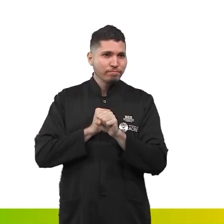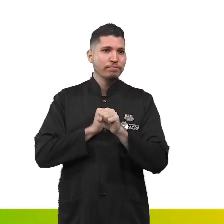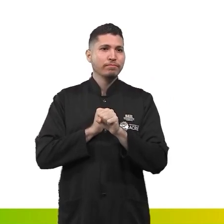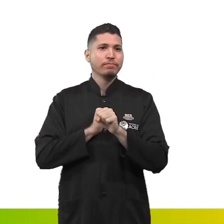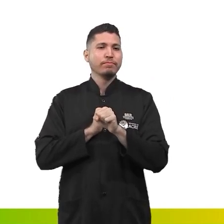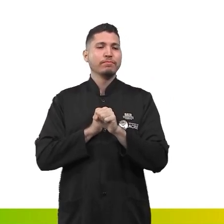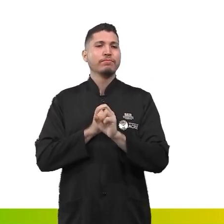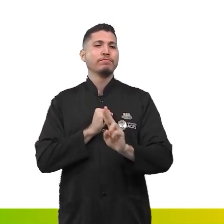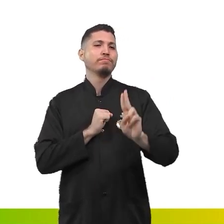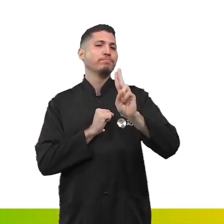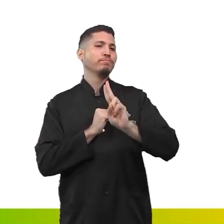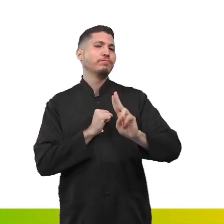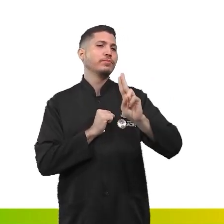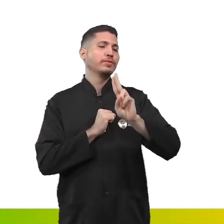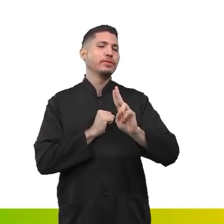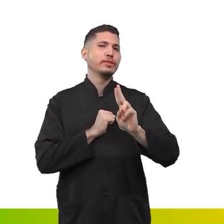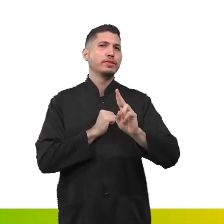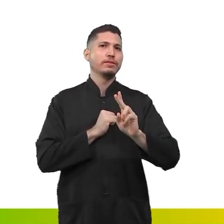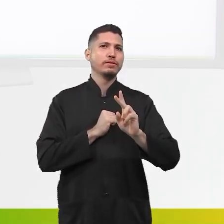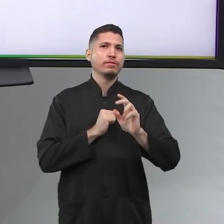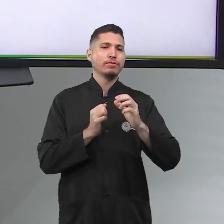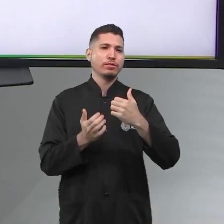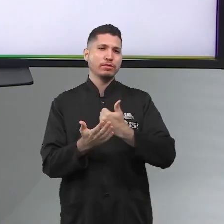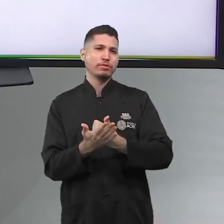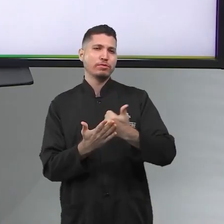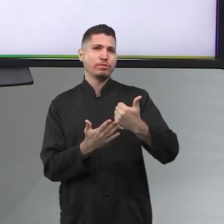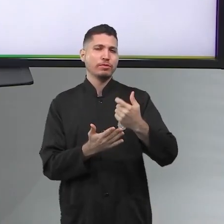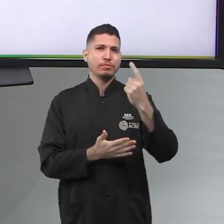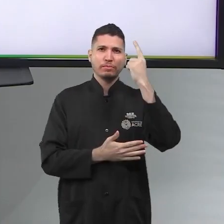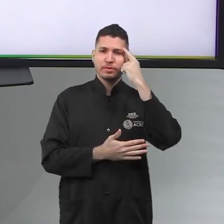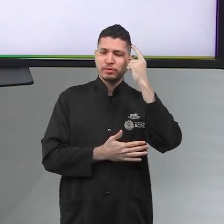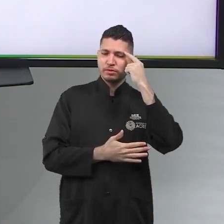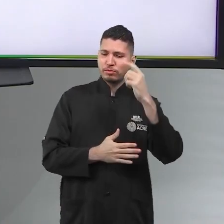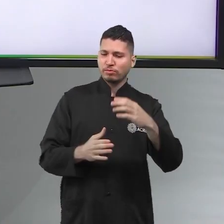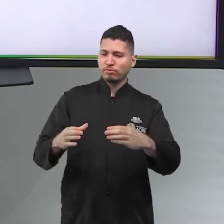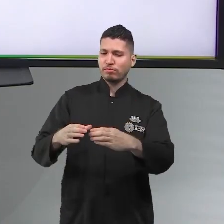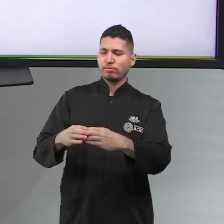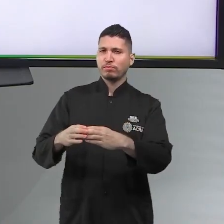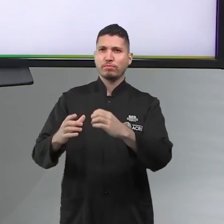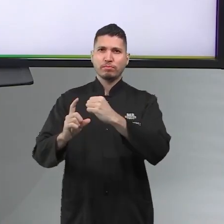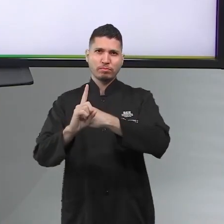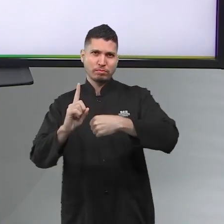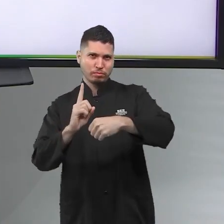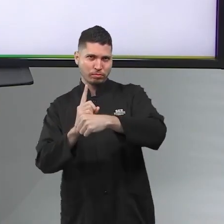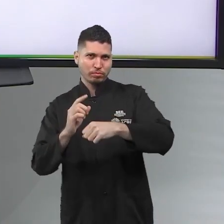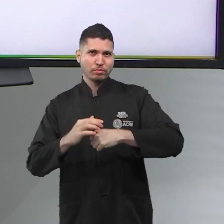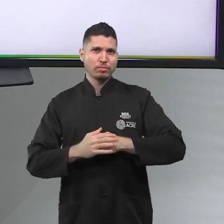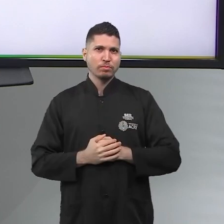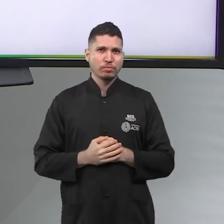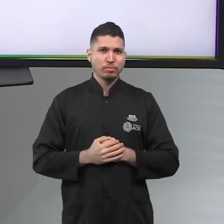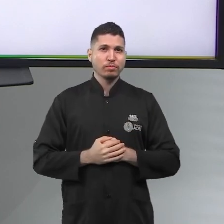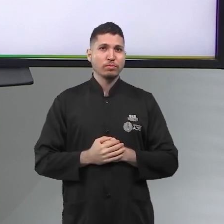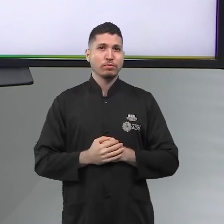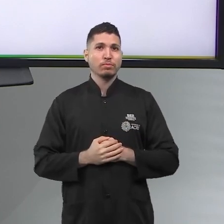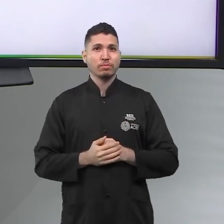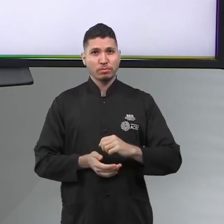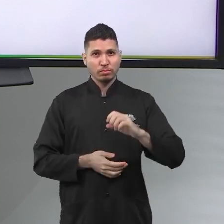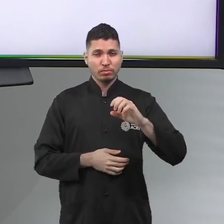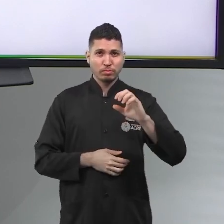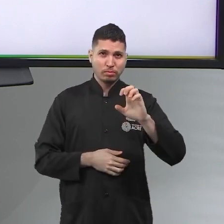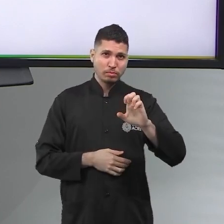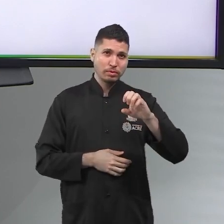agir e pensar do grupo. Então prestem bem atenção. O sociólogo Émile Durkheim,